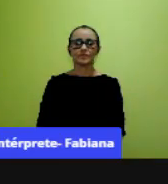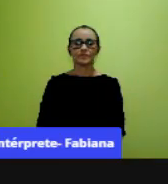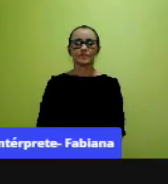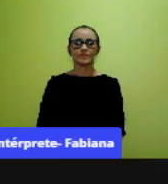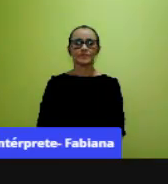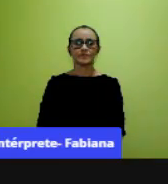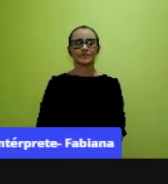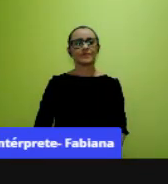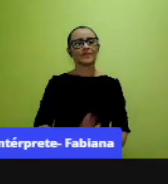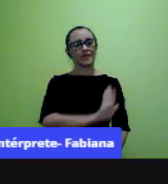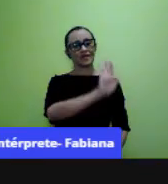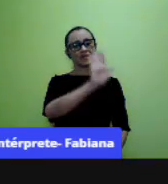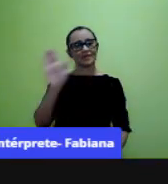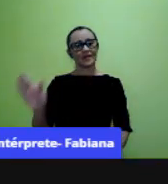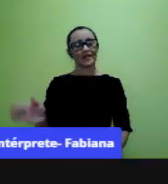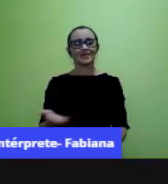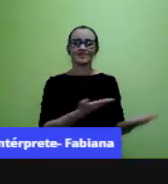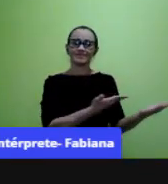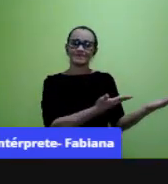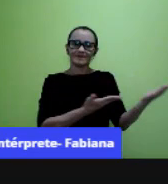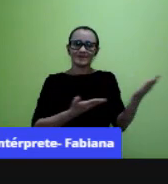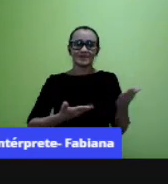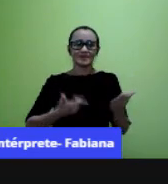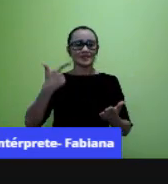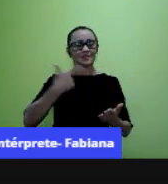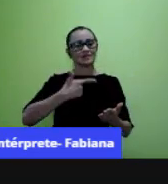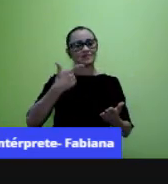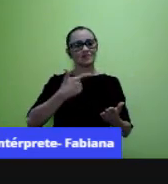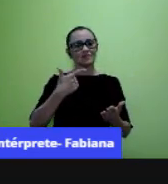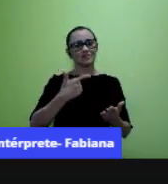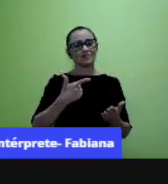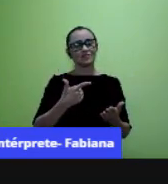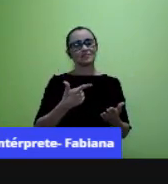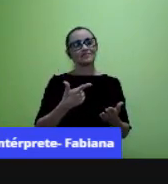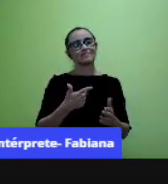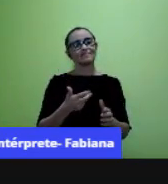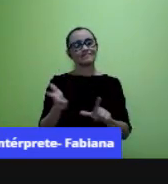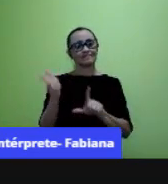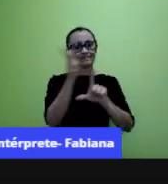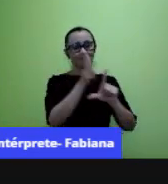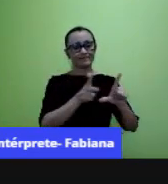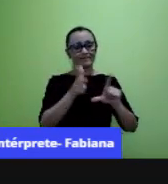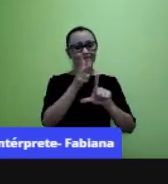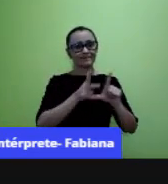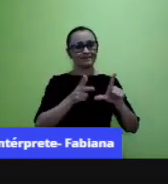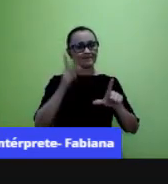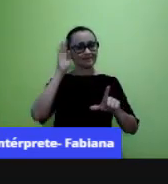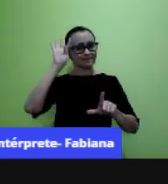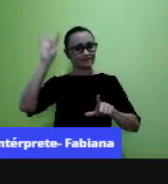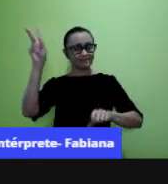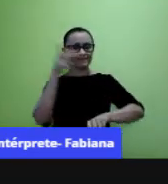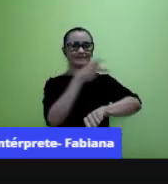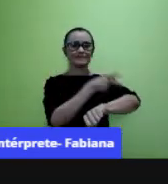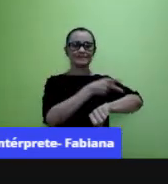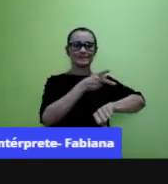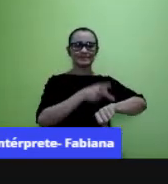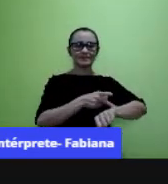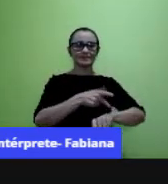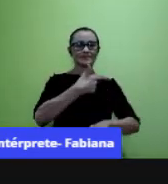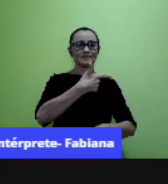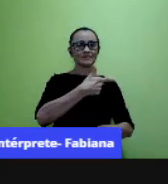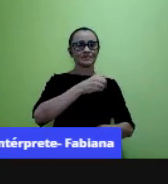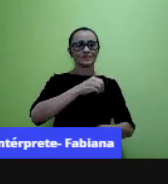Olá, sejam bem-vindos à segunda live das Reflexões Pedagógicas